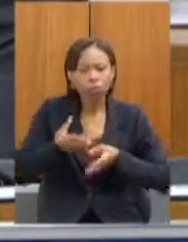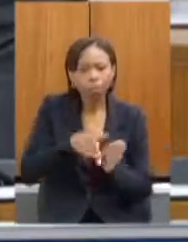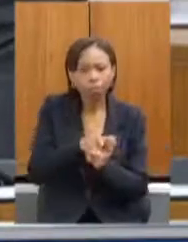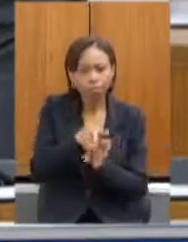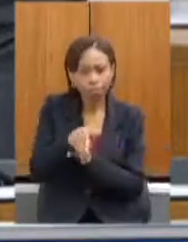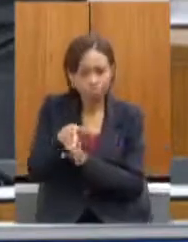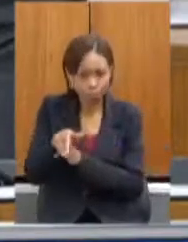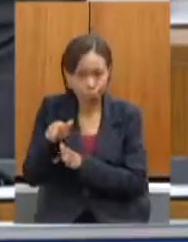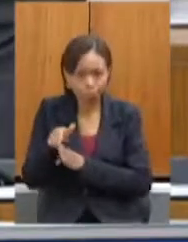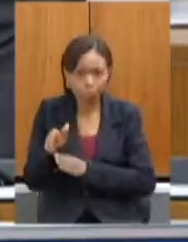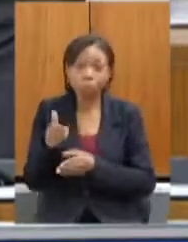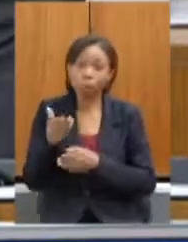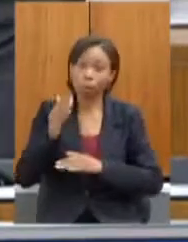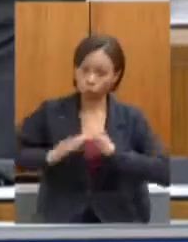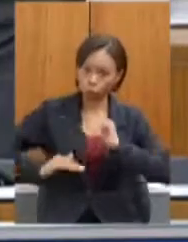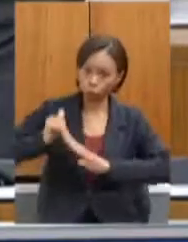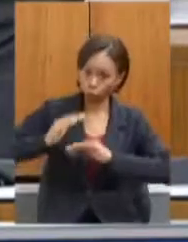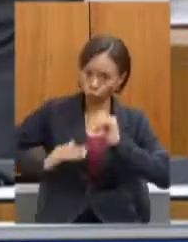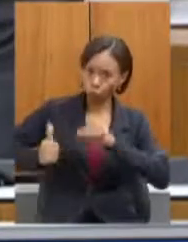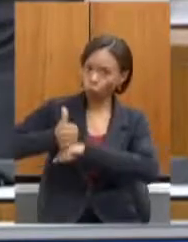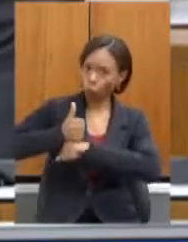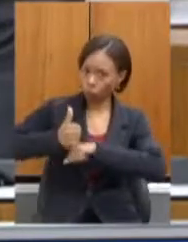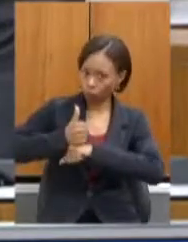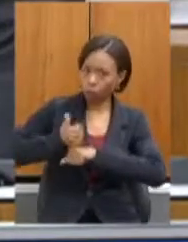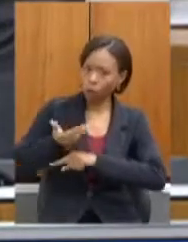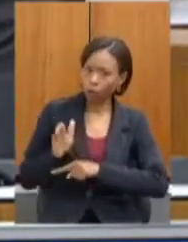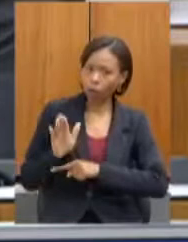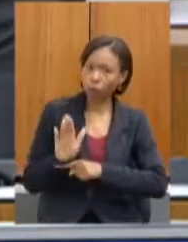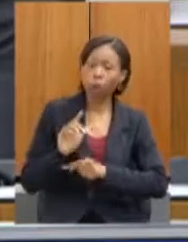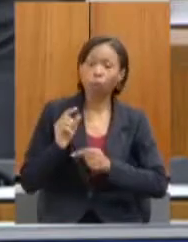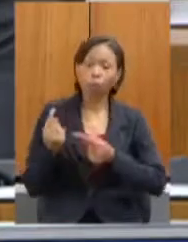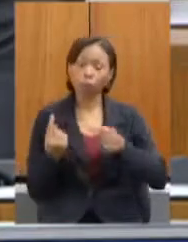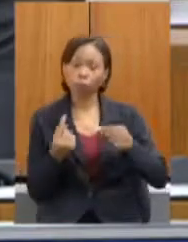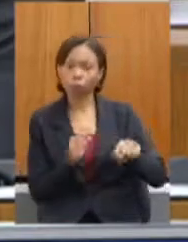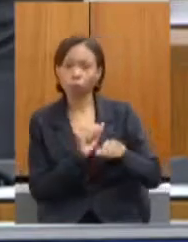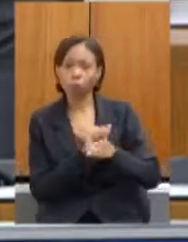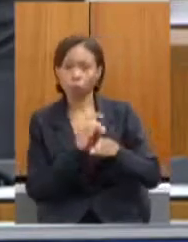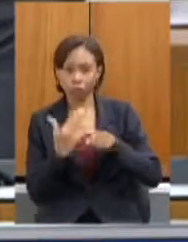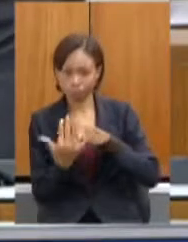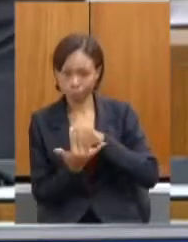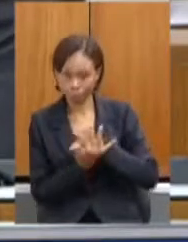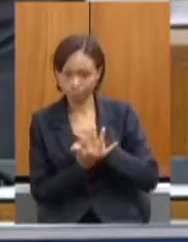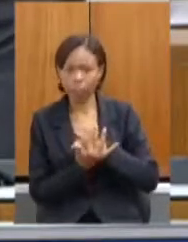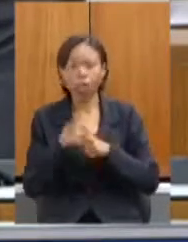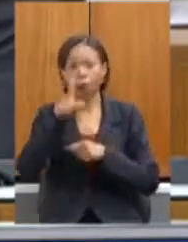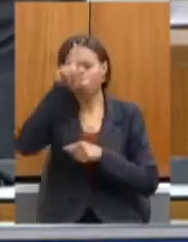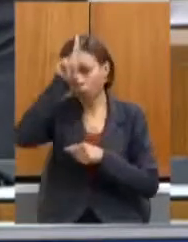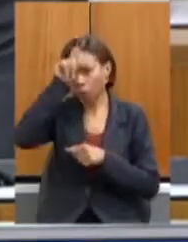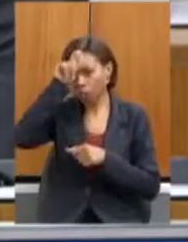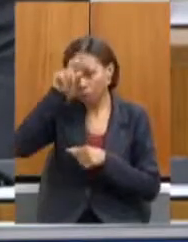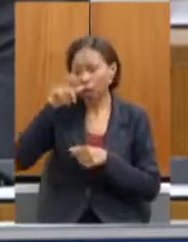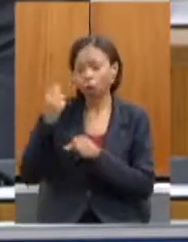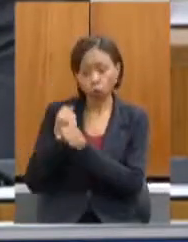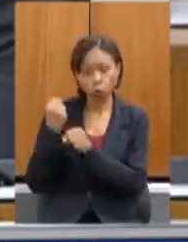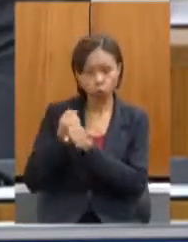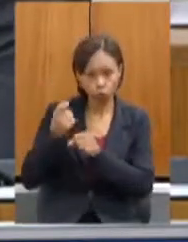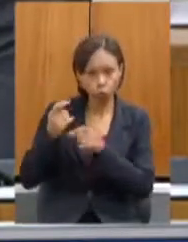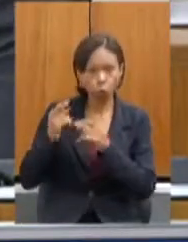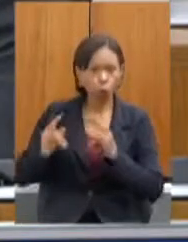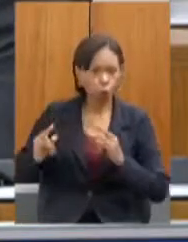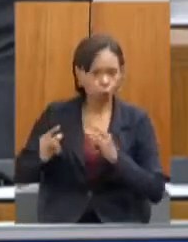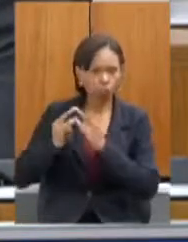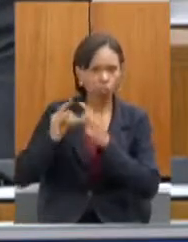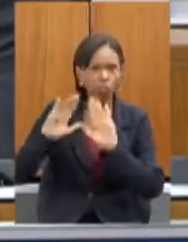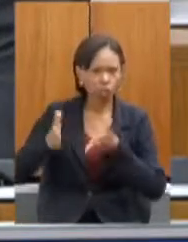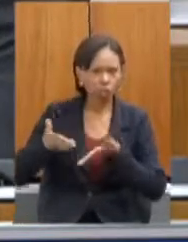para nós temos a qualificação se acostumando enfrentamento da da cor vídeo hospital de campanha Eu também já havia